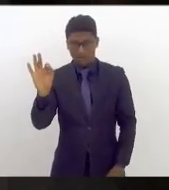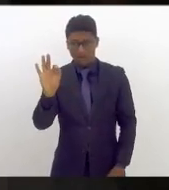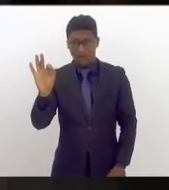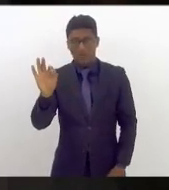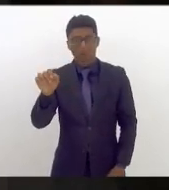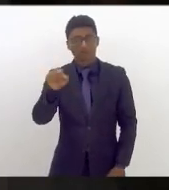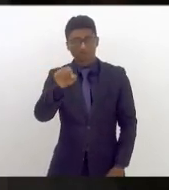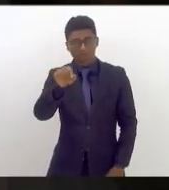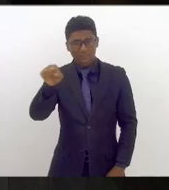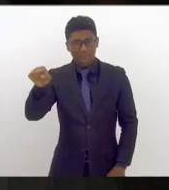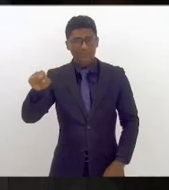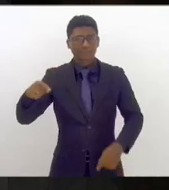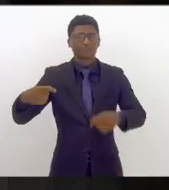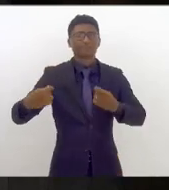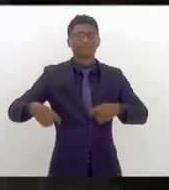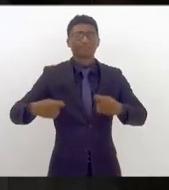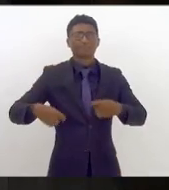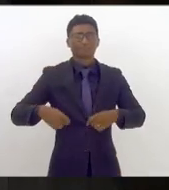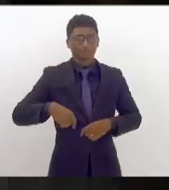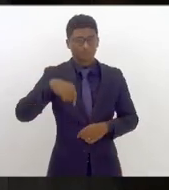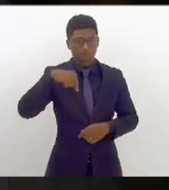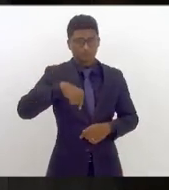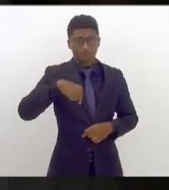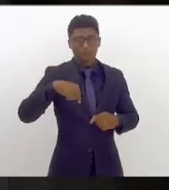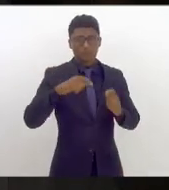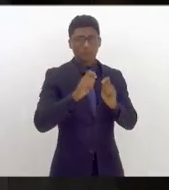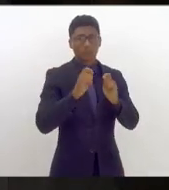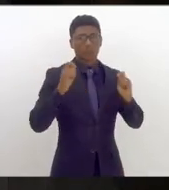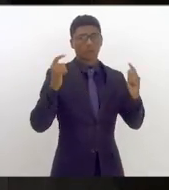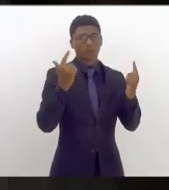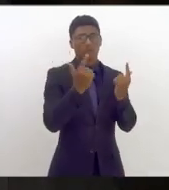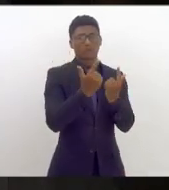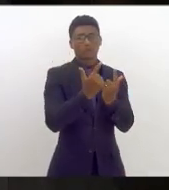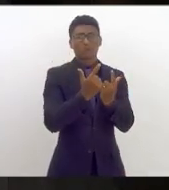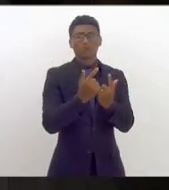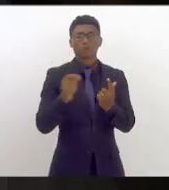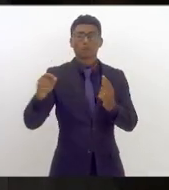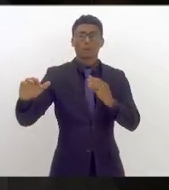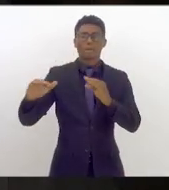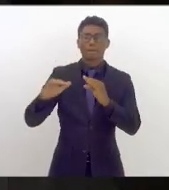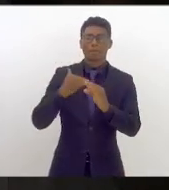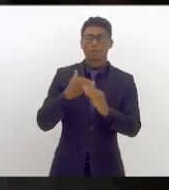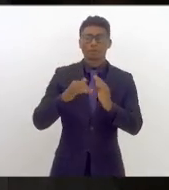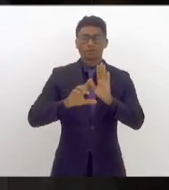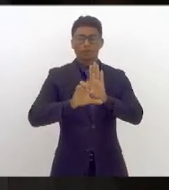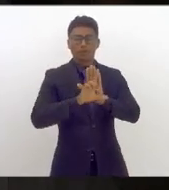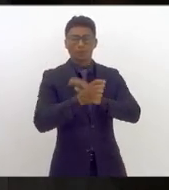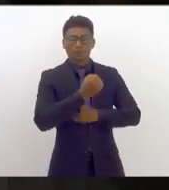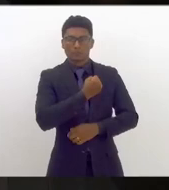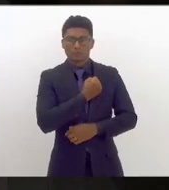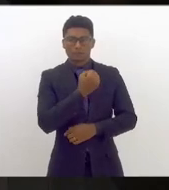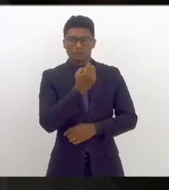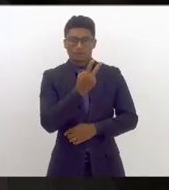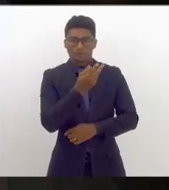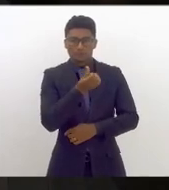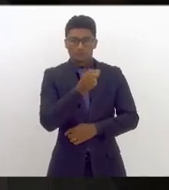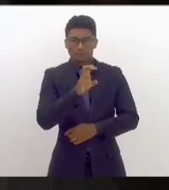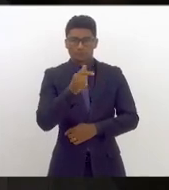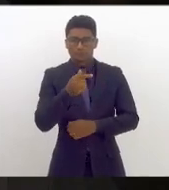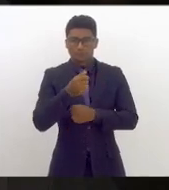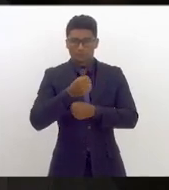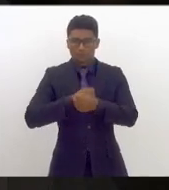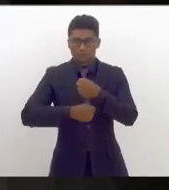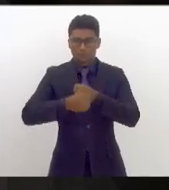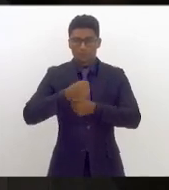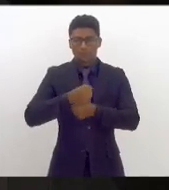competência para mandar para essa casa uma revisão da Lei 2657 de